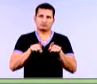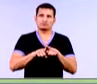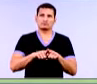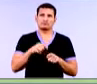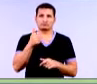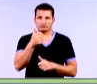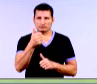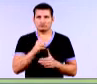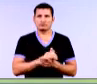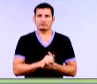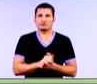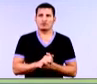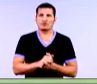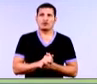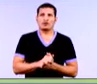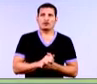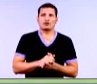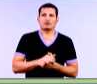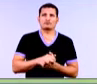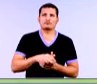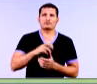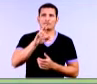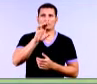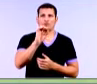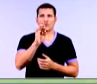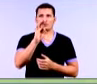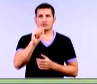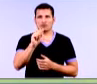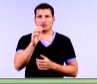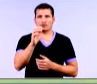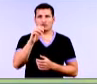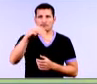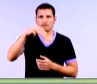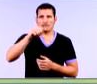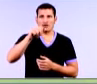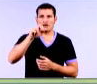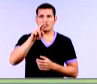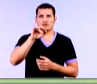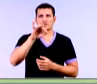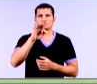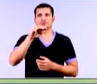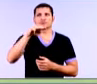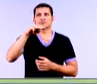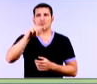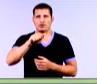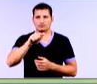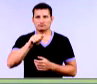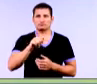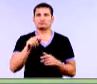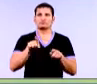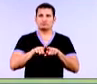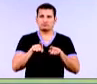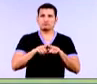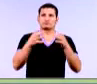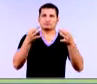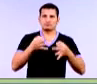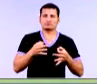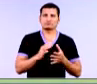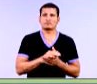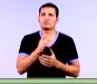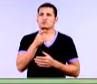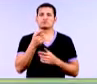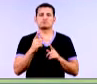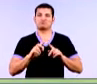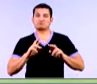Rota marítima também é um nome válido. Aqui é importante a gente não estranhar, né, a ausência de acentos, que de repente pode